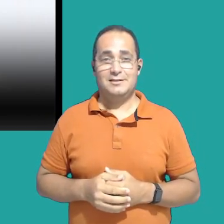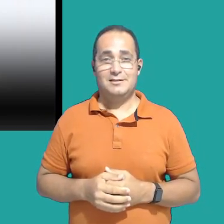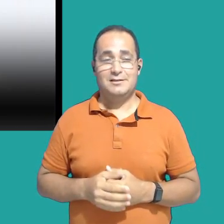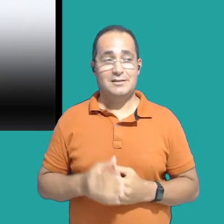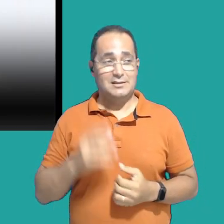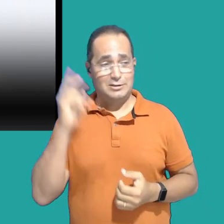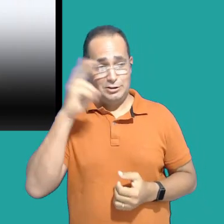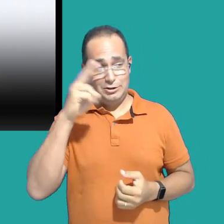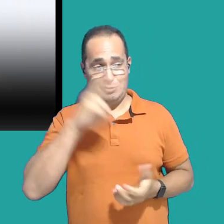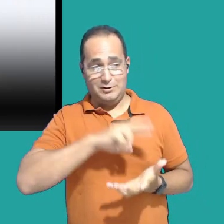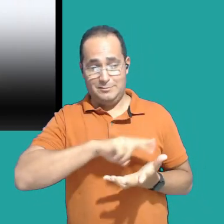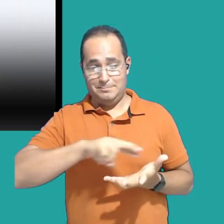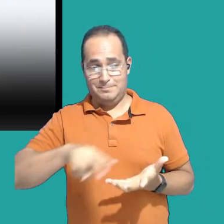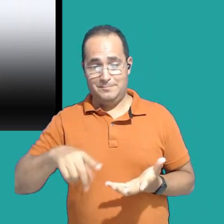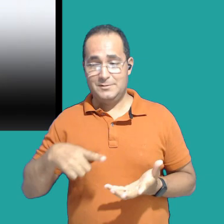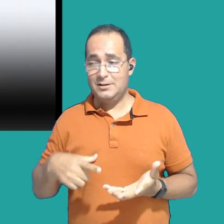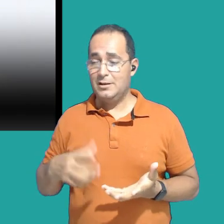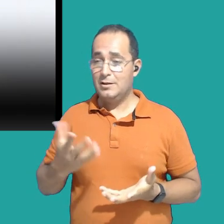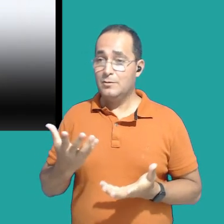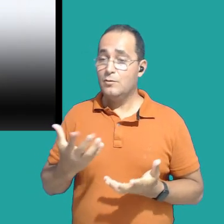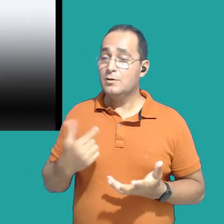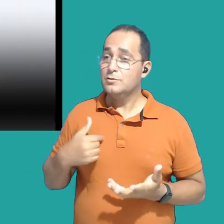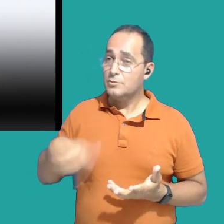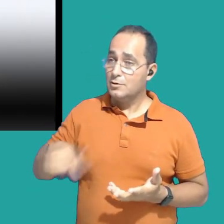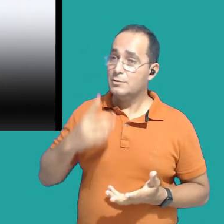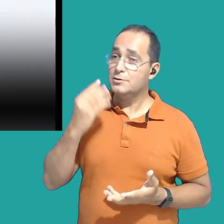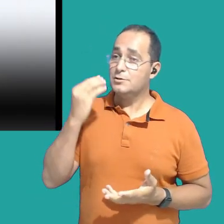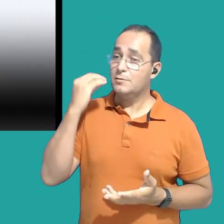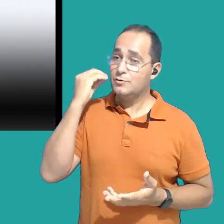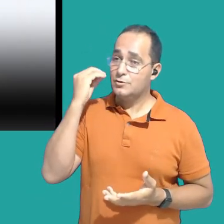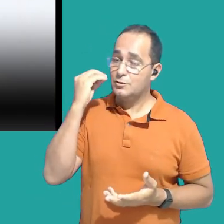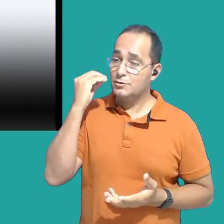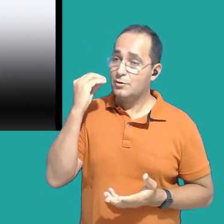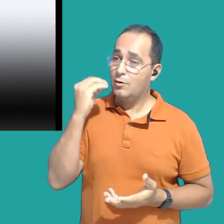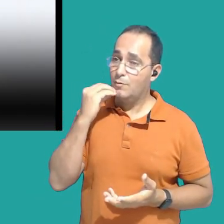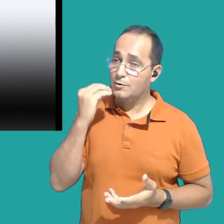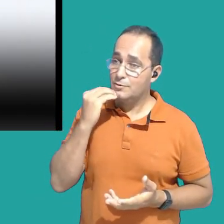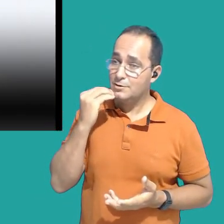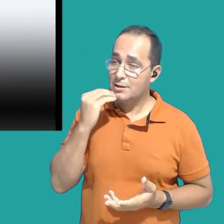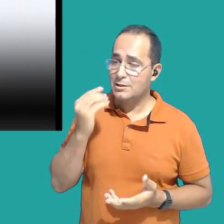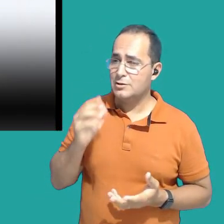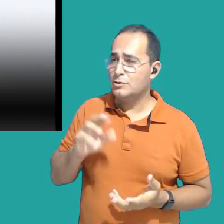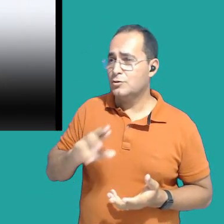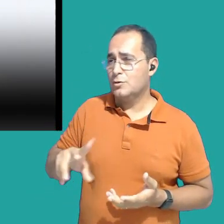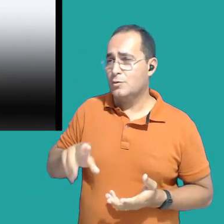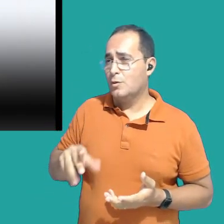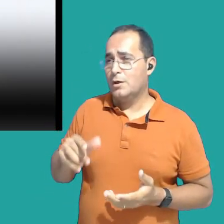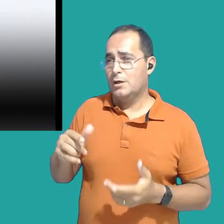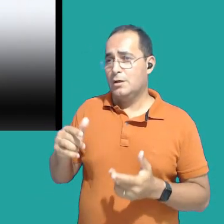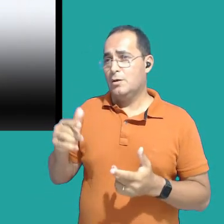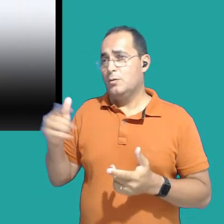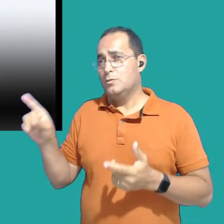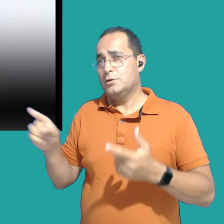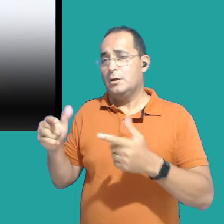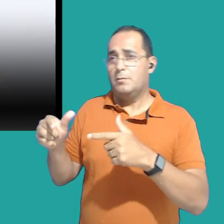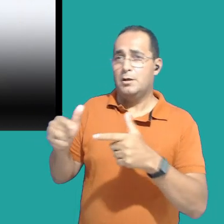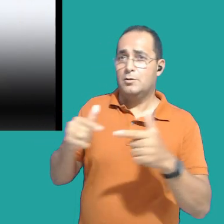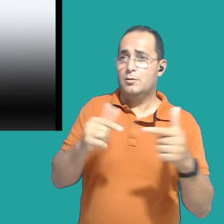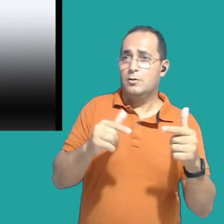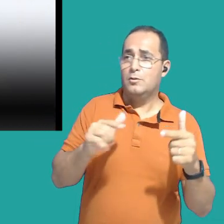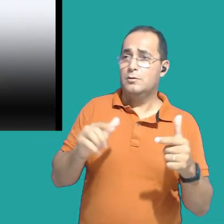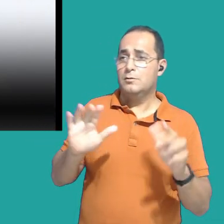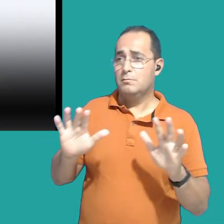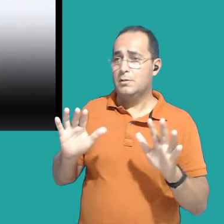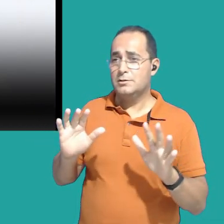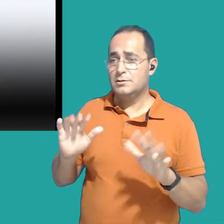Um monte de história. O quanto a gente tem assim oportunidade, sabe? Não que a gente esteja desmerecendo um trabalho ou outro,